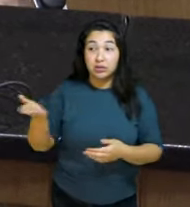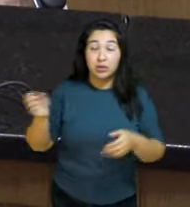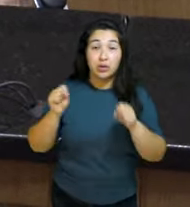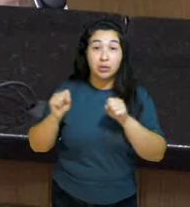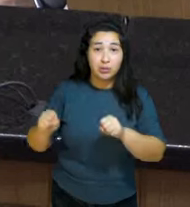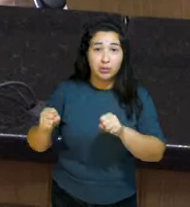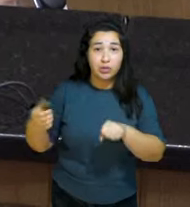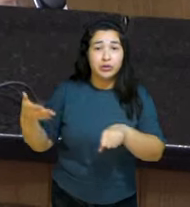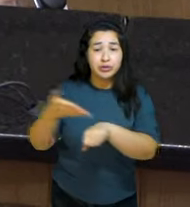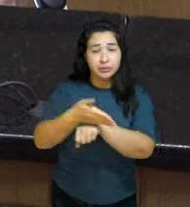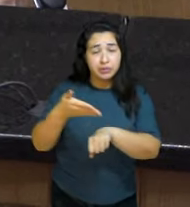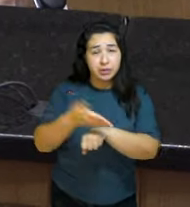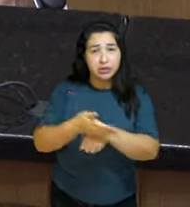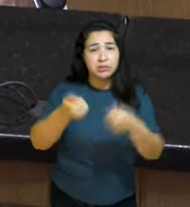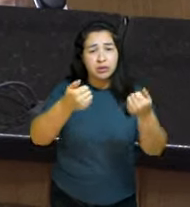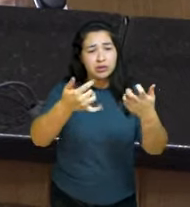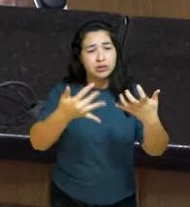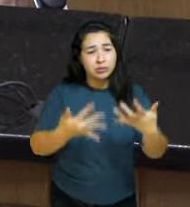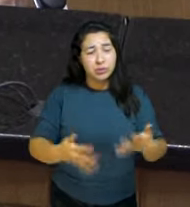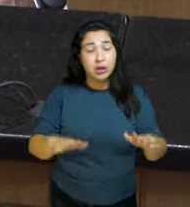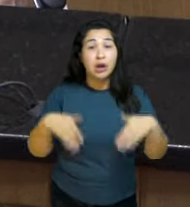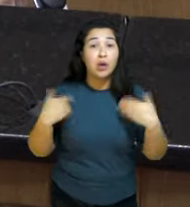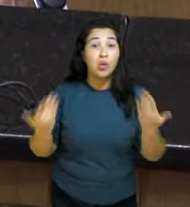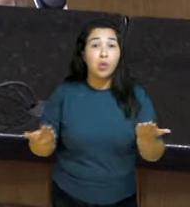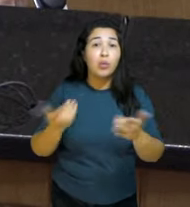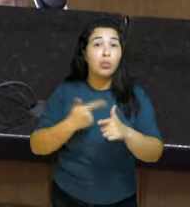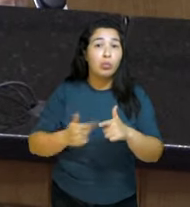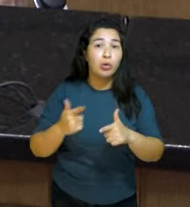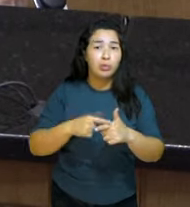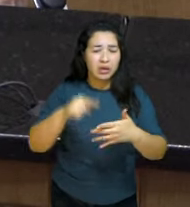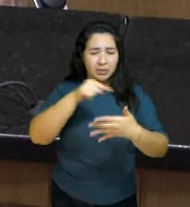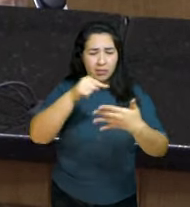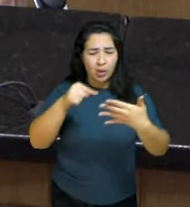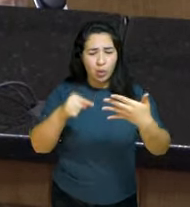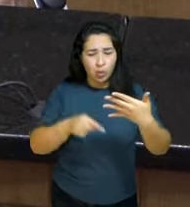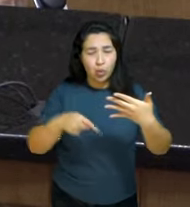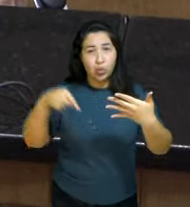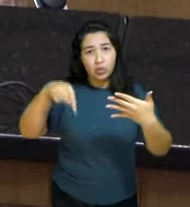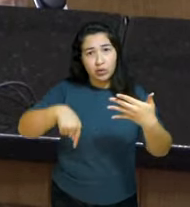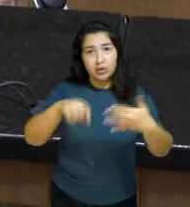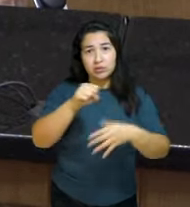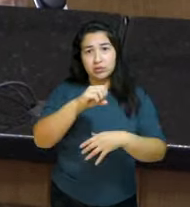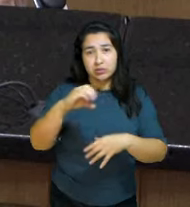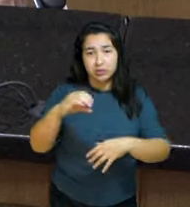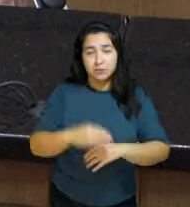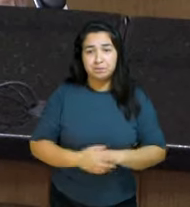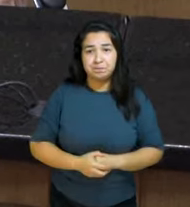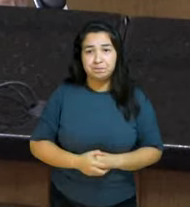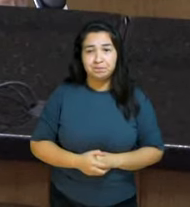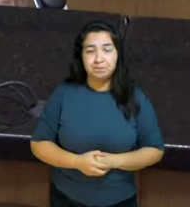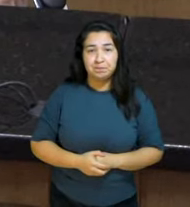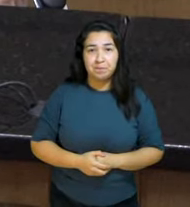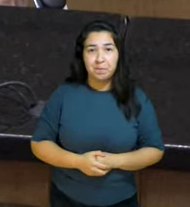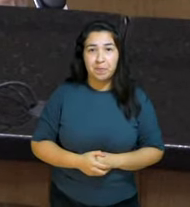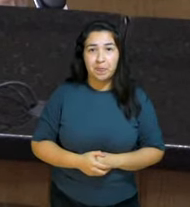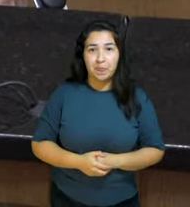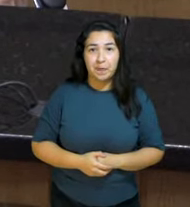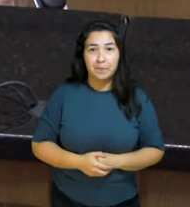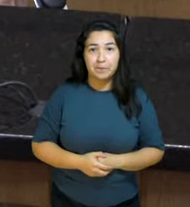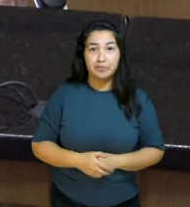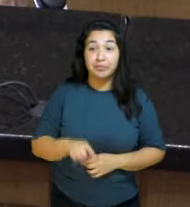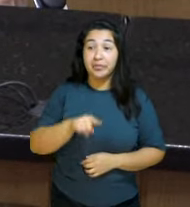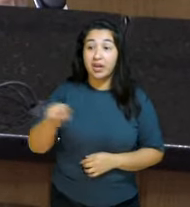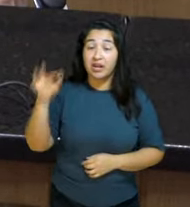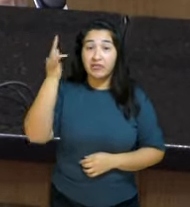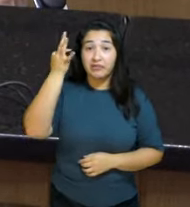pudessem expor as suas reivindicações no Estado de Santa Catarina. Digo que as federações hoje